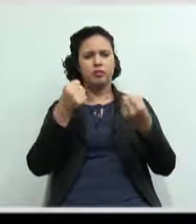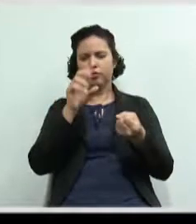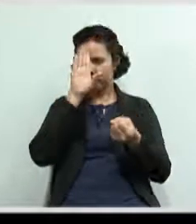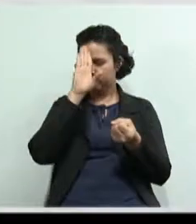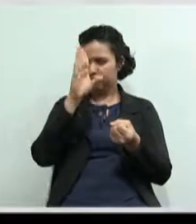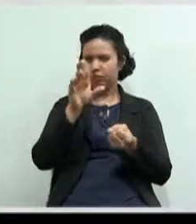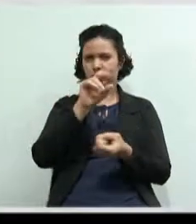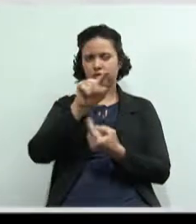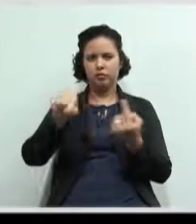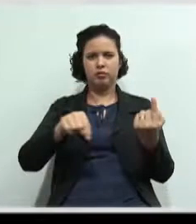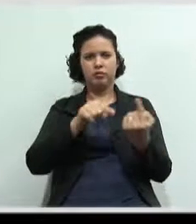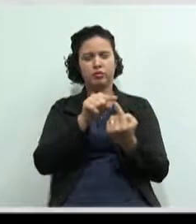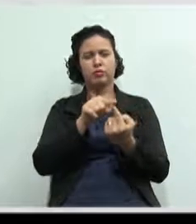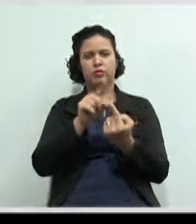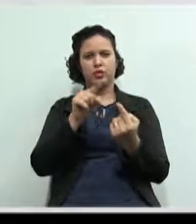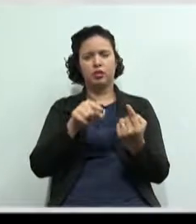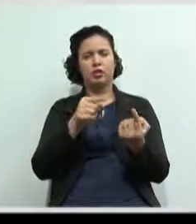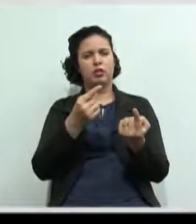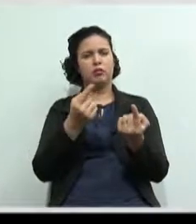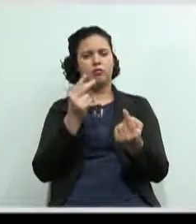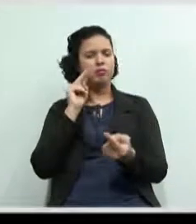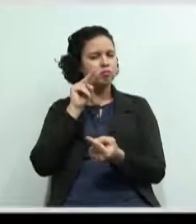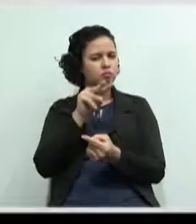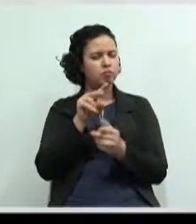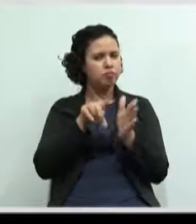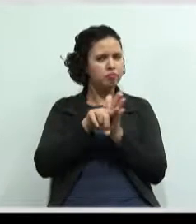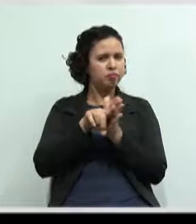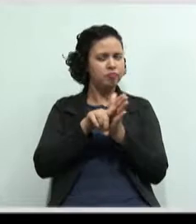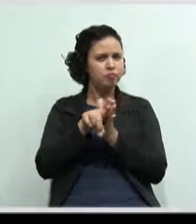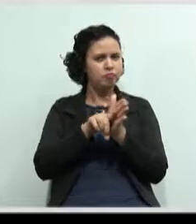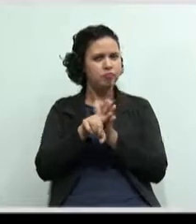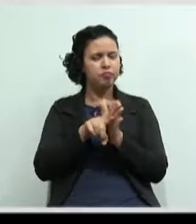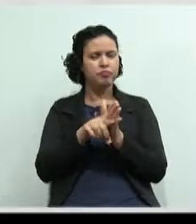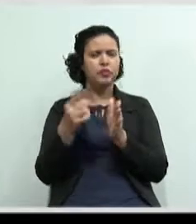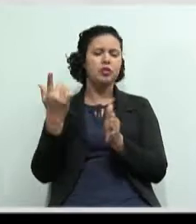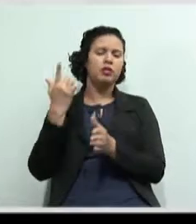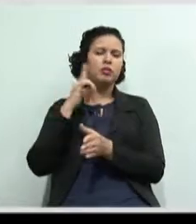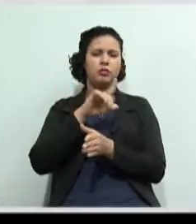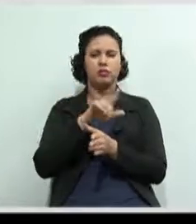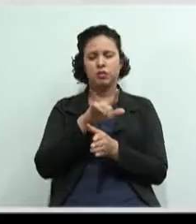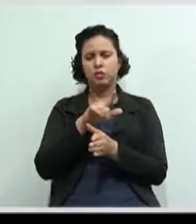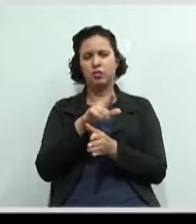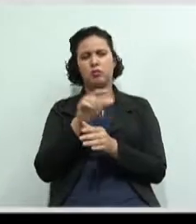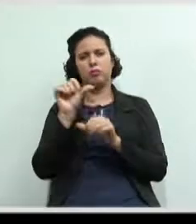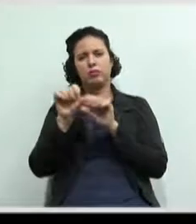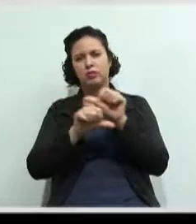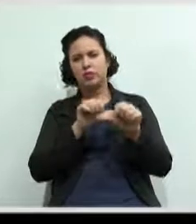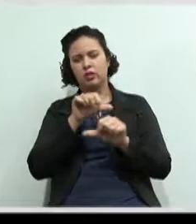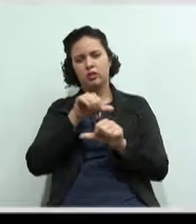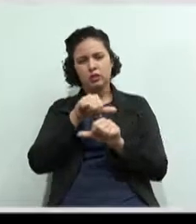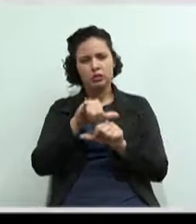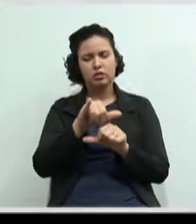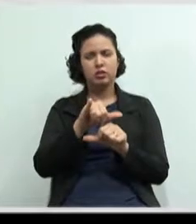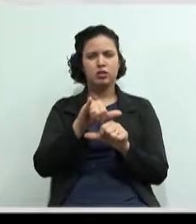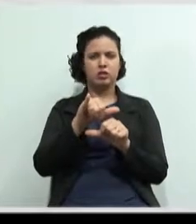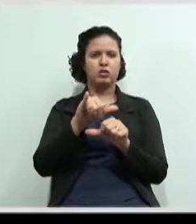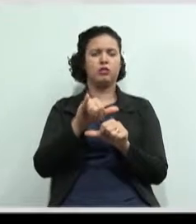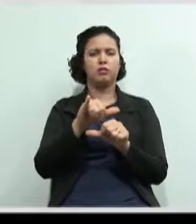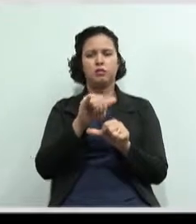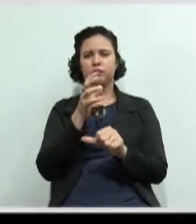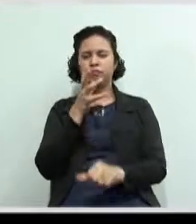objetivos seja acompanhado e medido, para que se possa tomar medidas corretivas se o ritmo do progresso